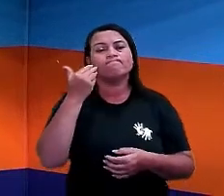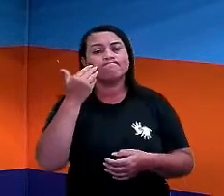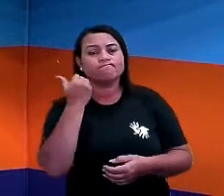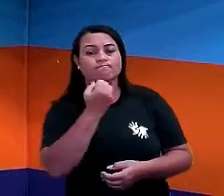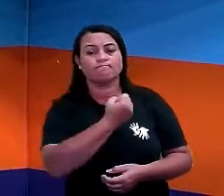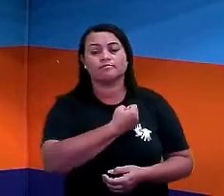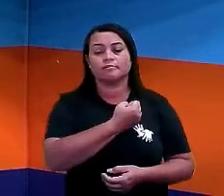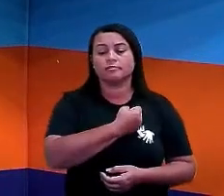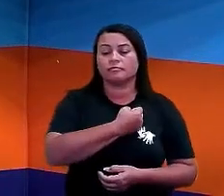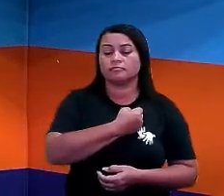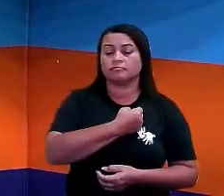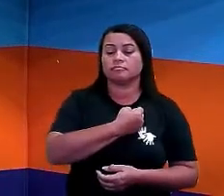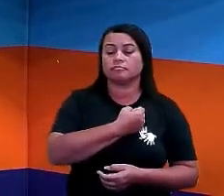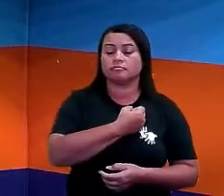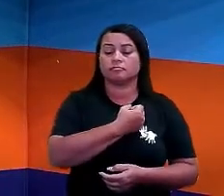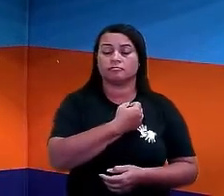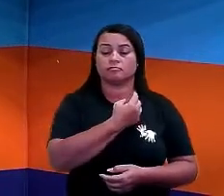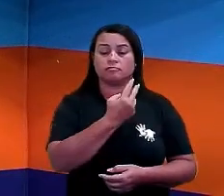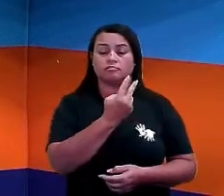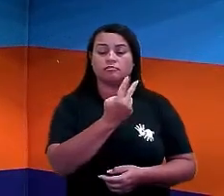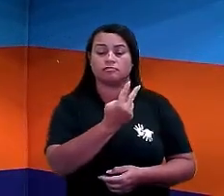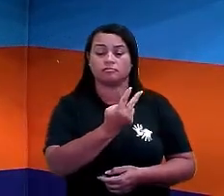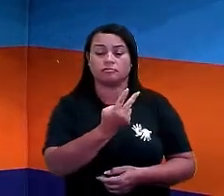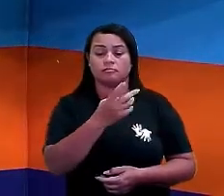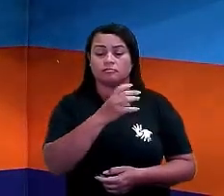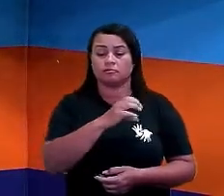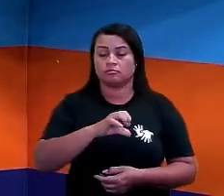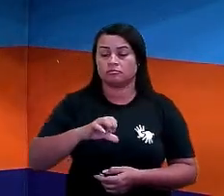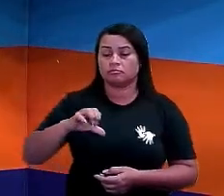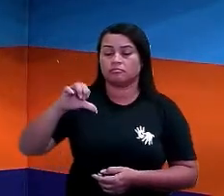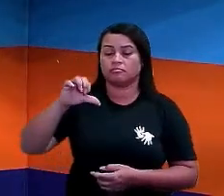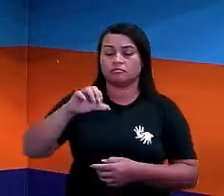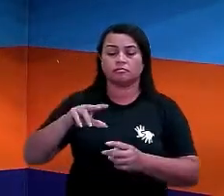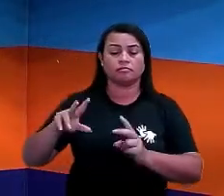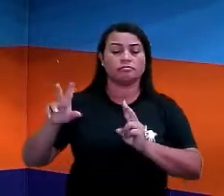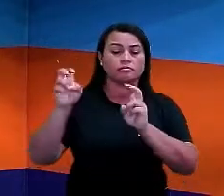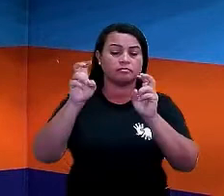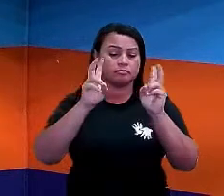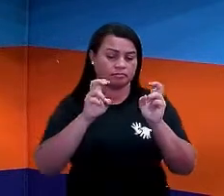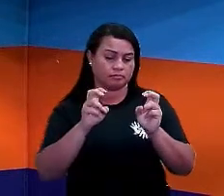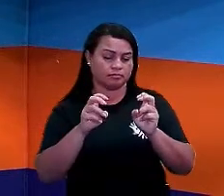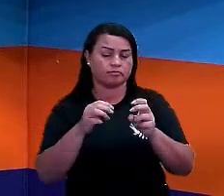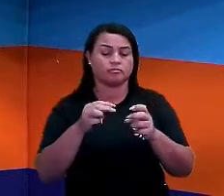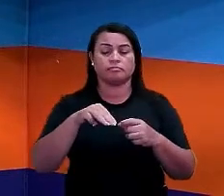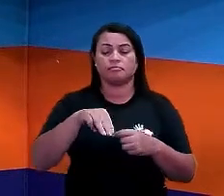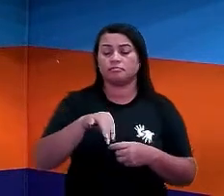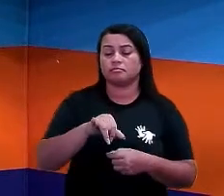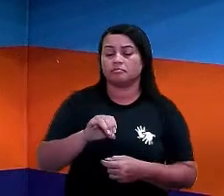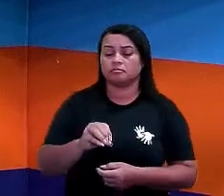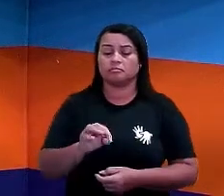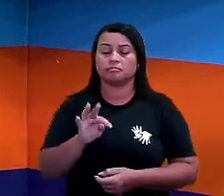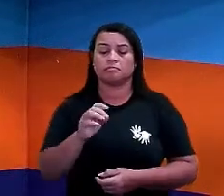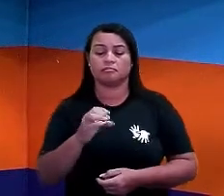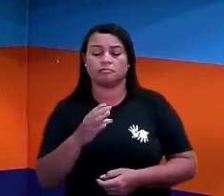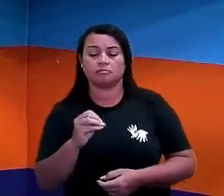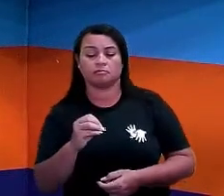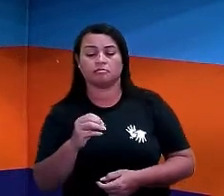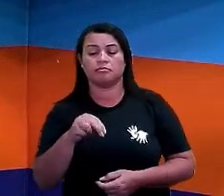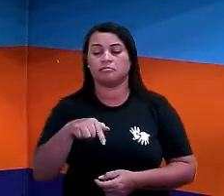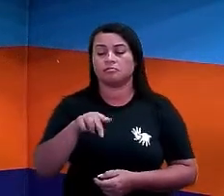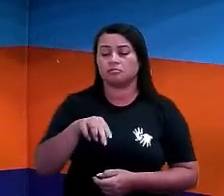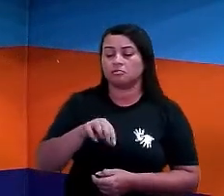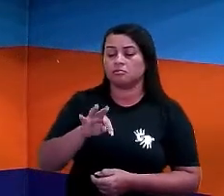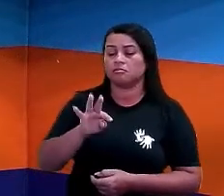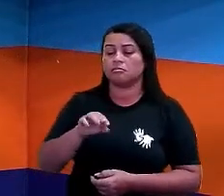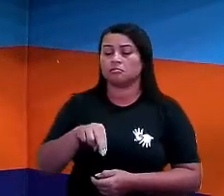do 2 ao 9, eu uso esses termos aqui. Meio, terço, quarto,